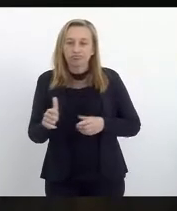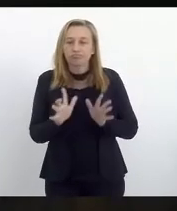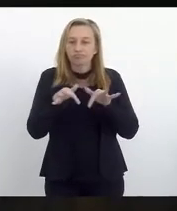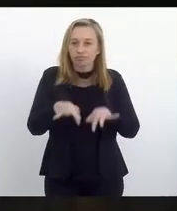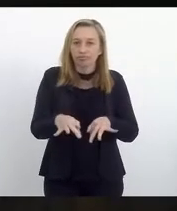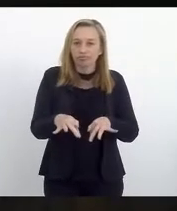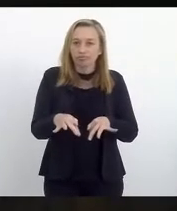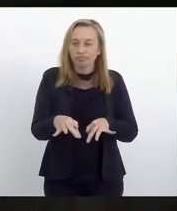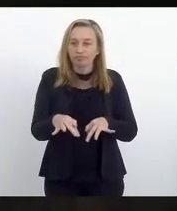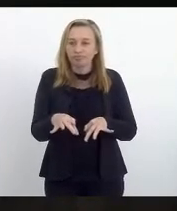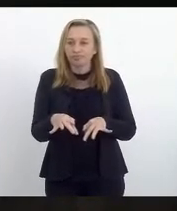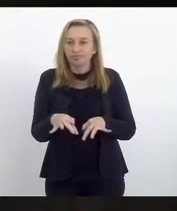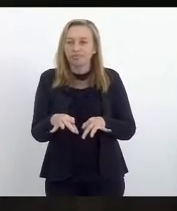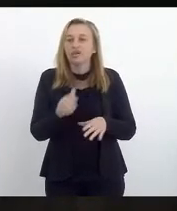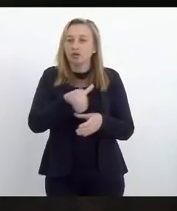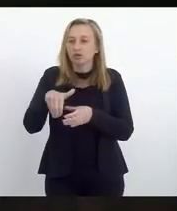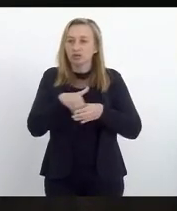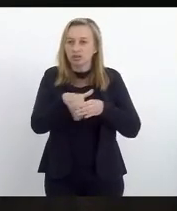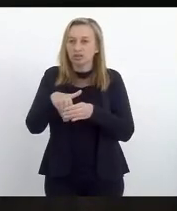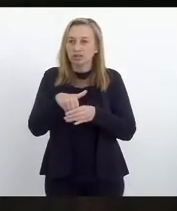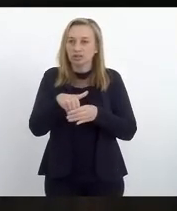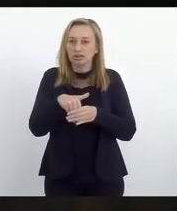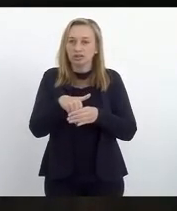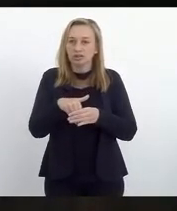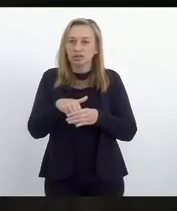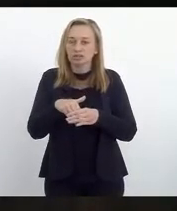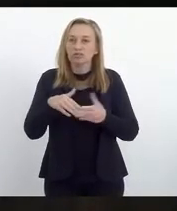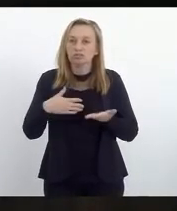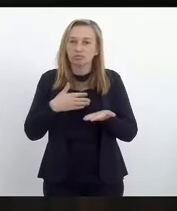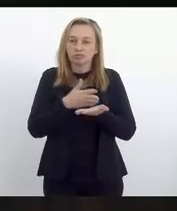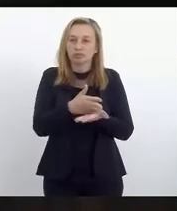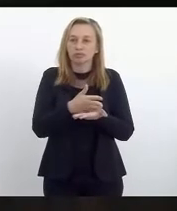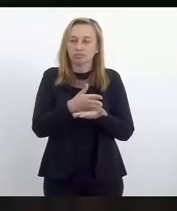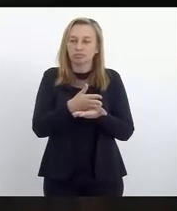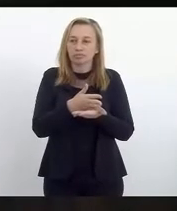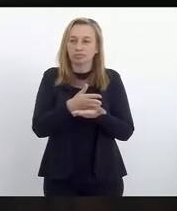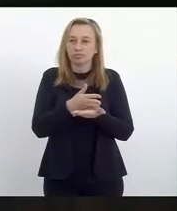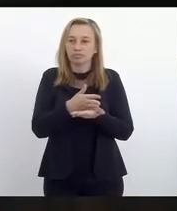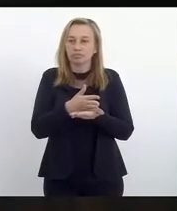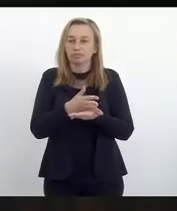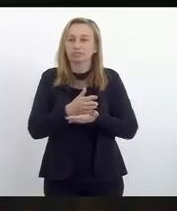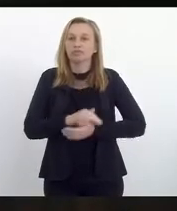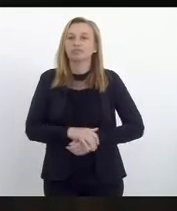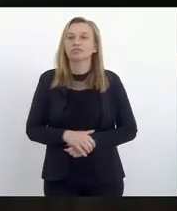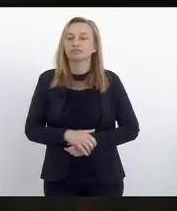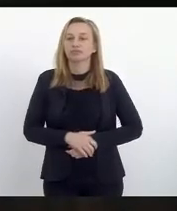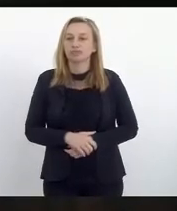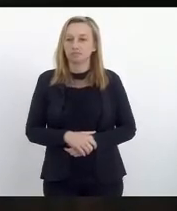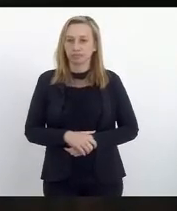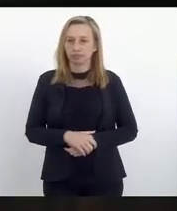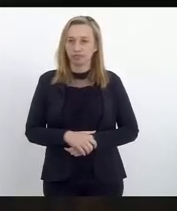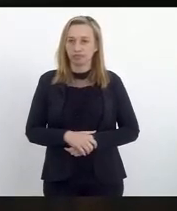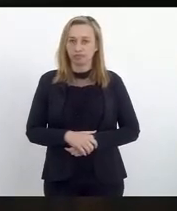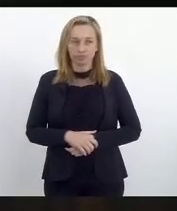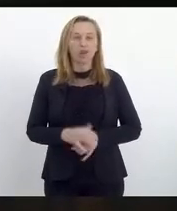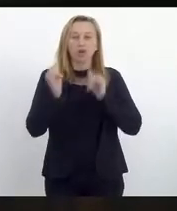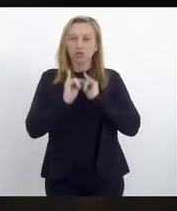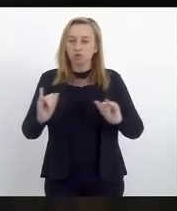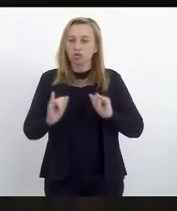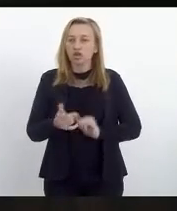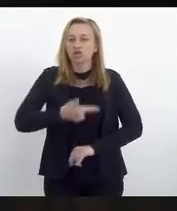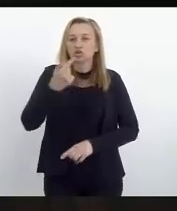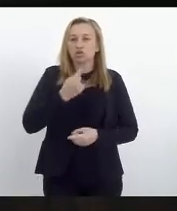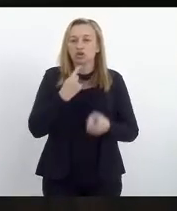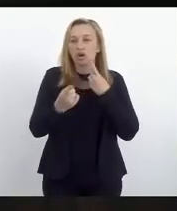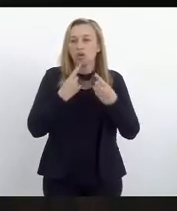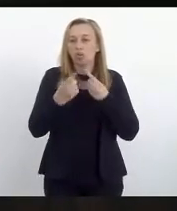encerrada a discussão. Em votação, os senhores que aprovam, permaneçam como estão. Aprovado, vai autógrafo. Anuncio, em discussão